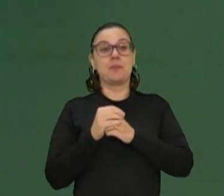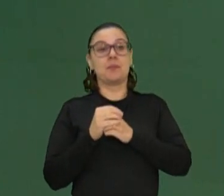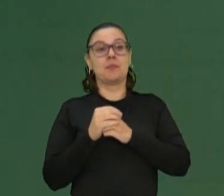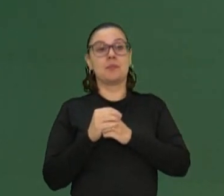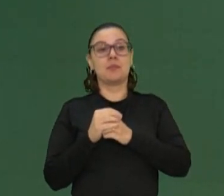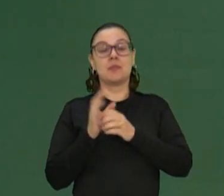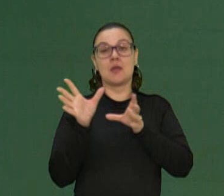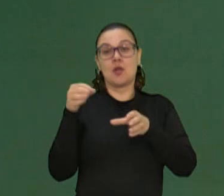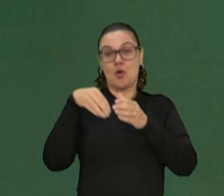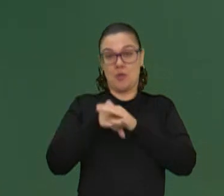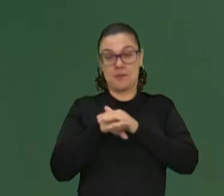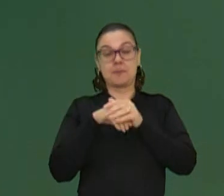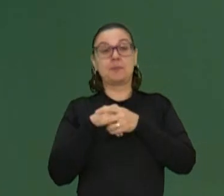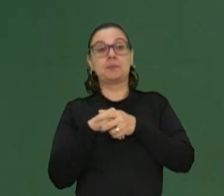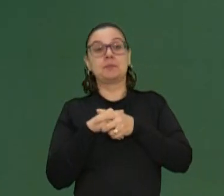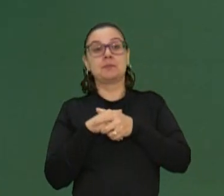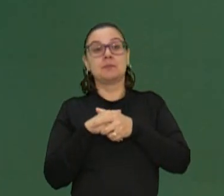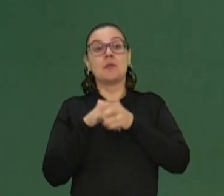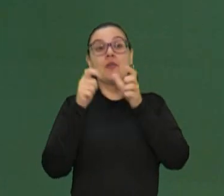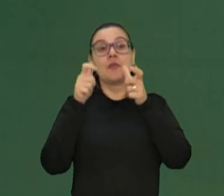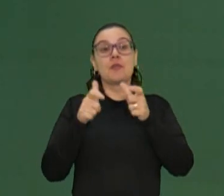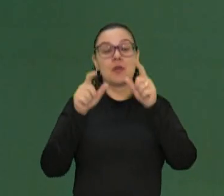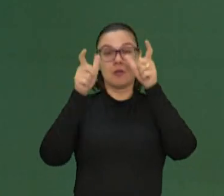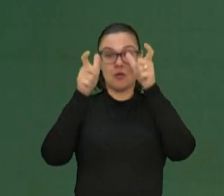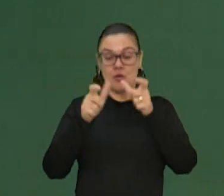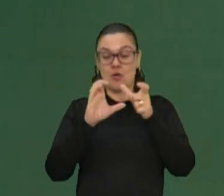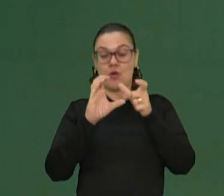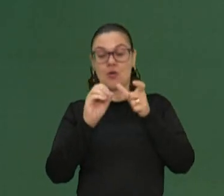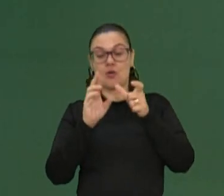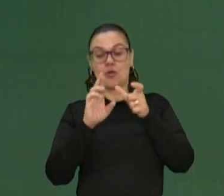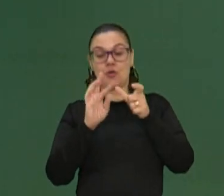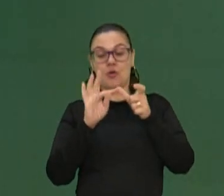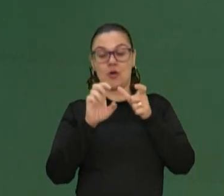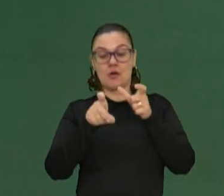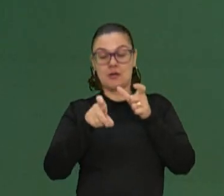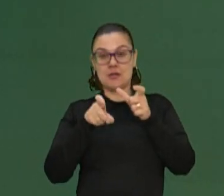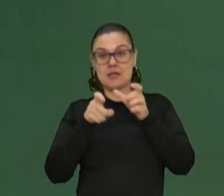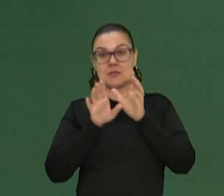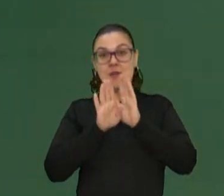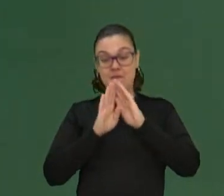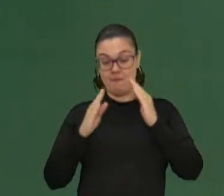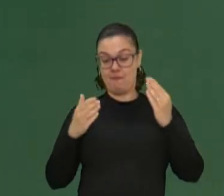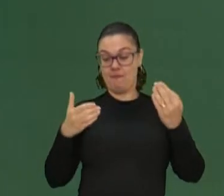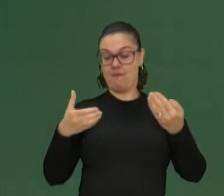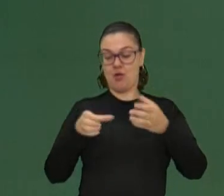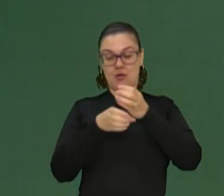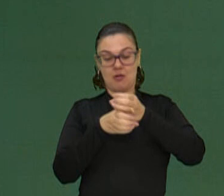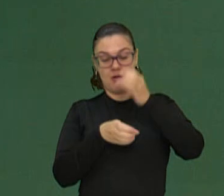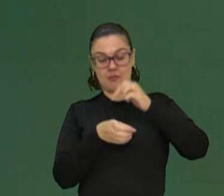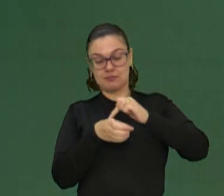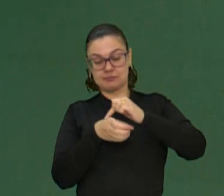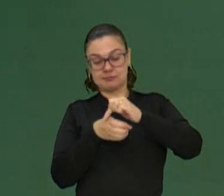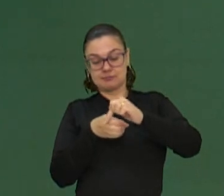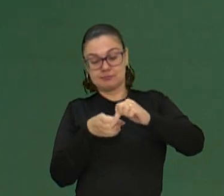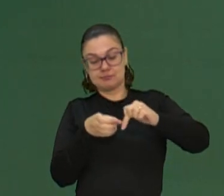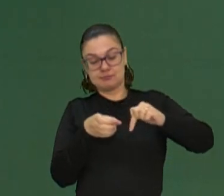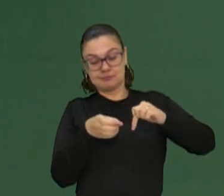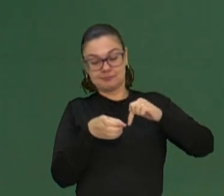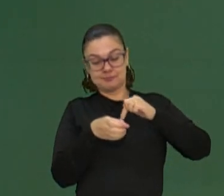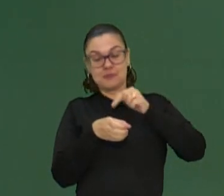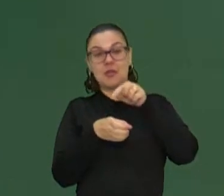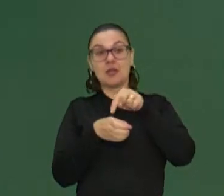parênquima, armazenamento. Fica onde? No córtex, na parte mais externa do caule. Imagine o caule, a parte mais